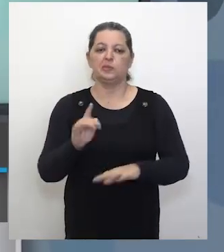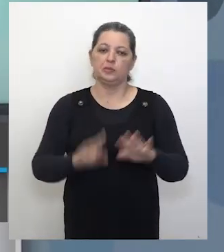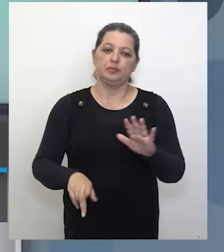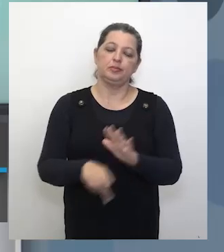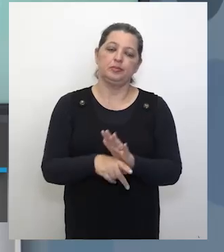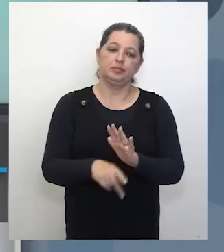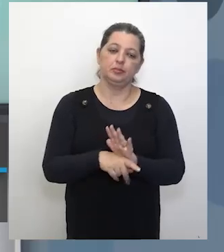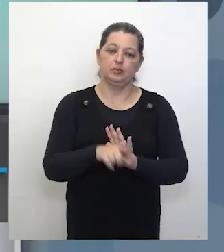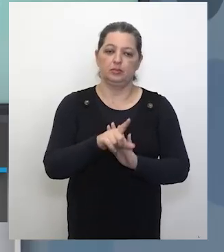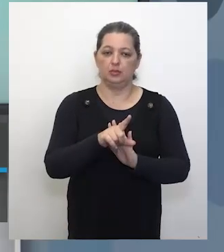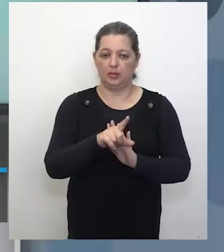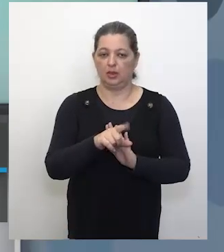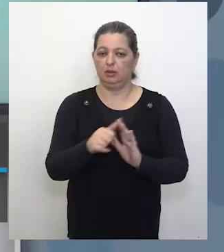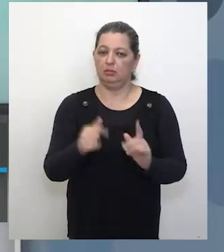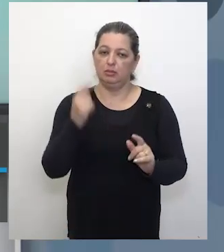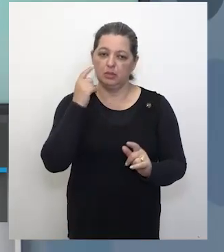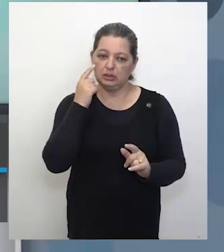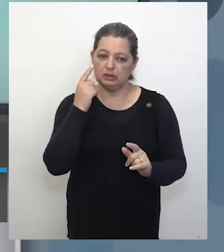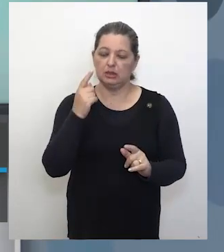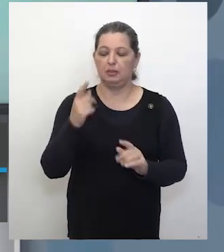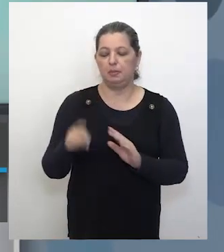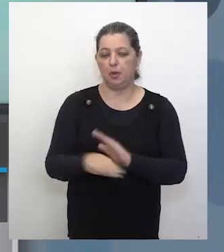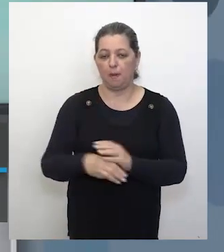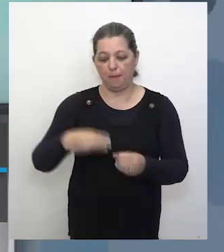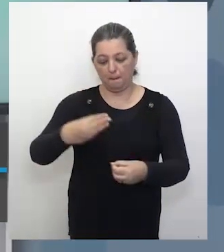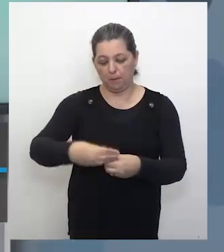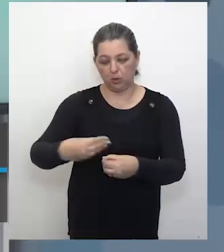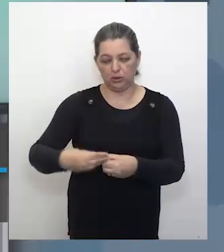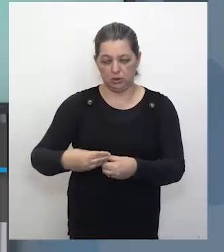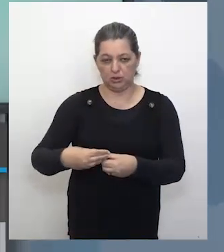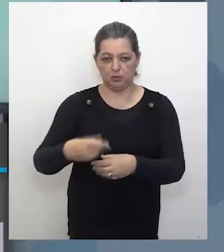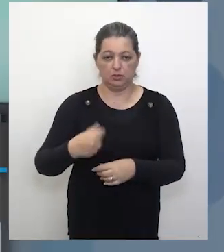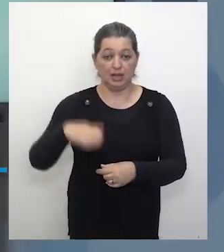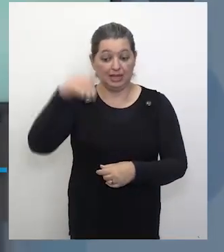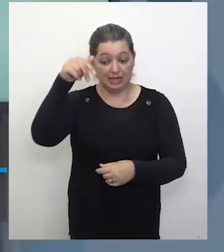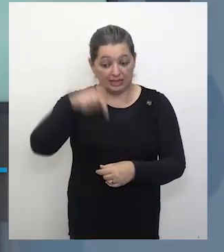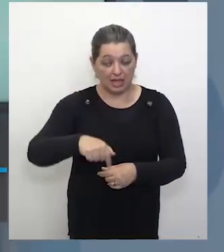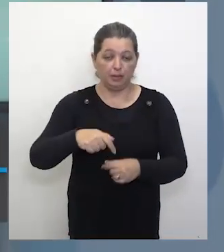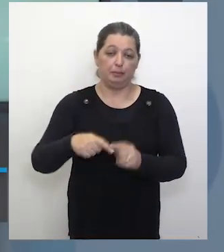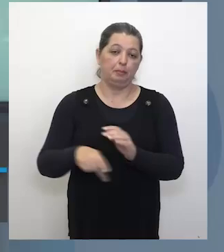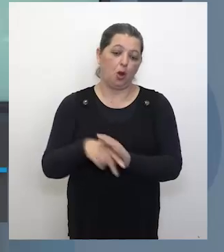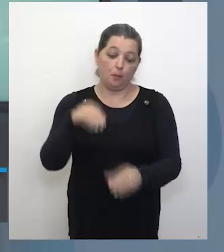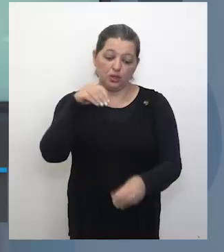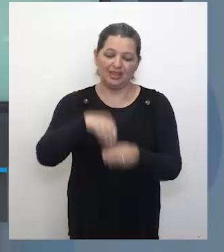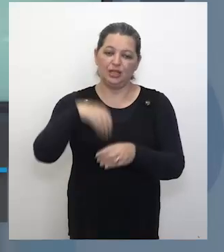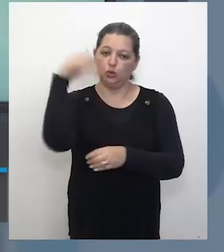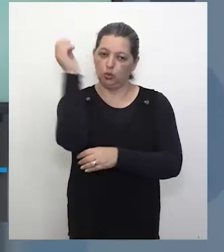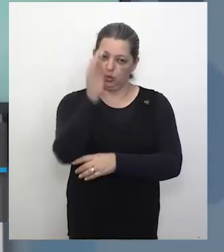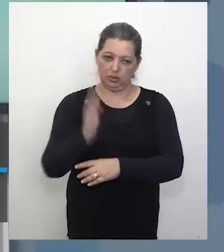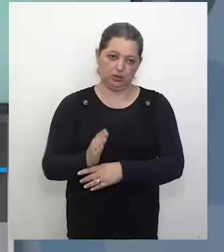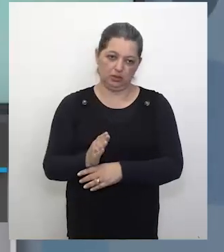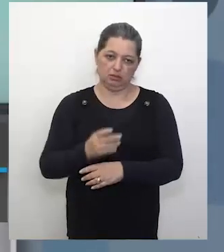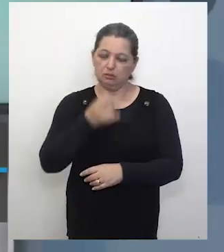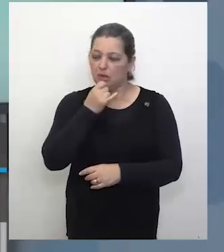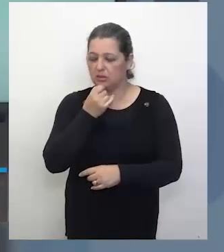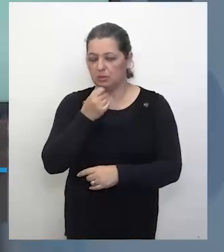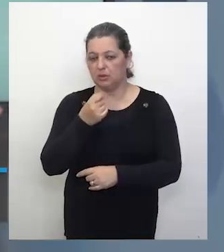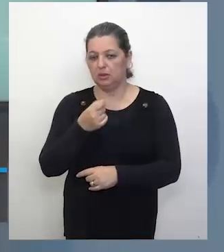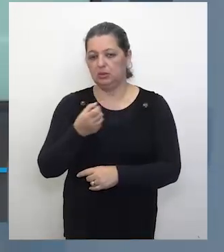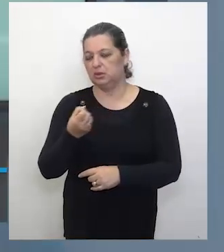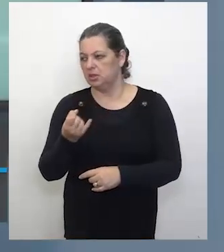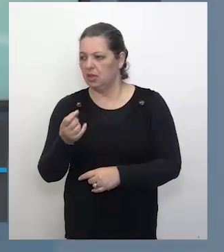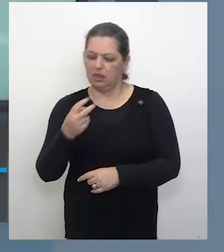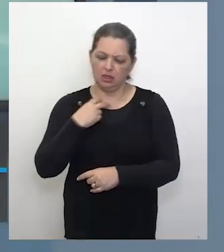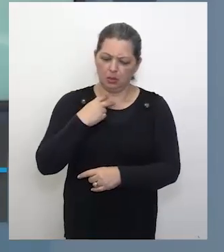ali de municípios, mas vamos pensar no âmbito maior. Ela está dentro do Brasil, então o que não pode fazer em Osasco também não pode fazer em